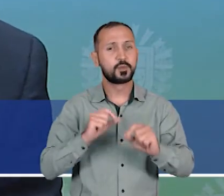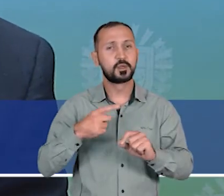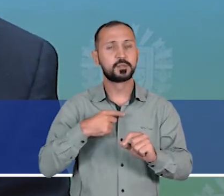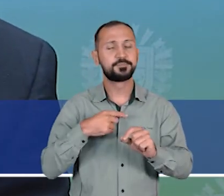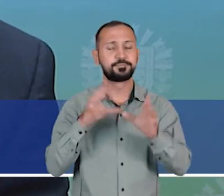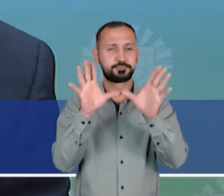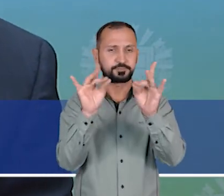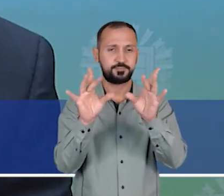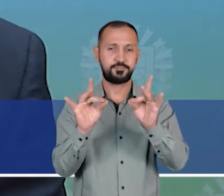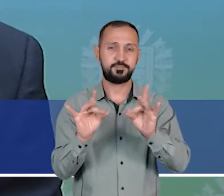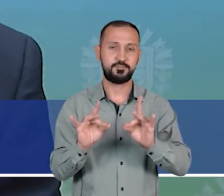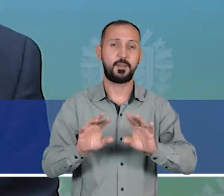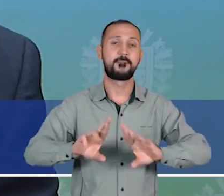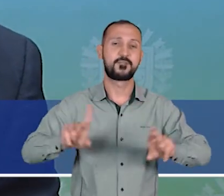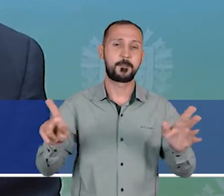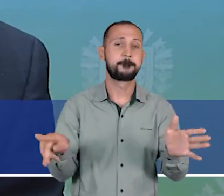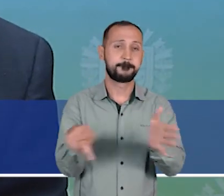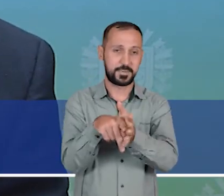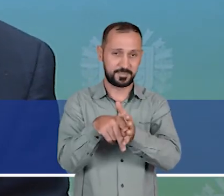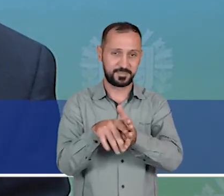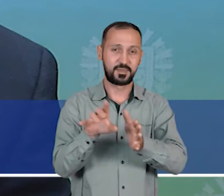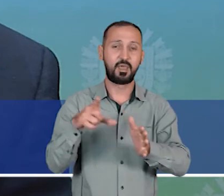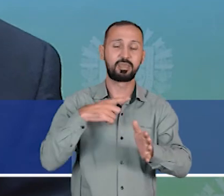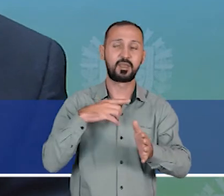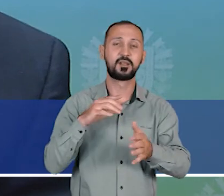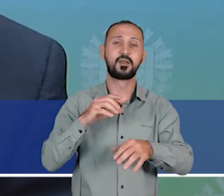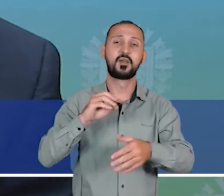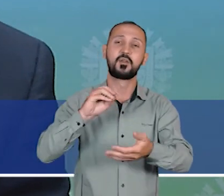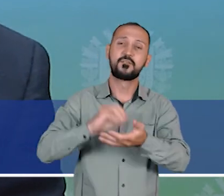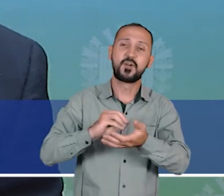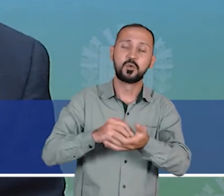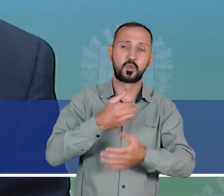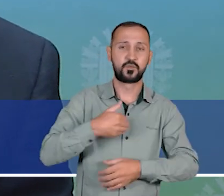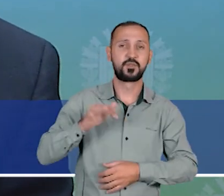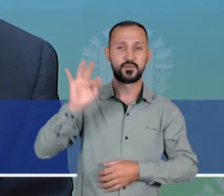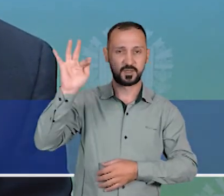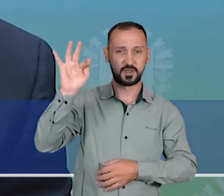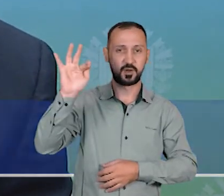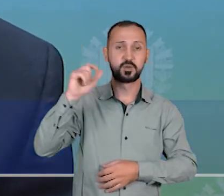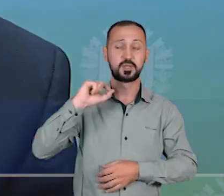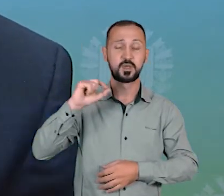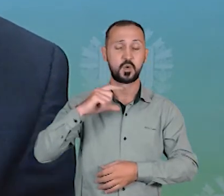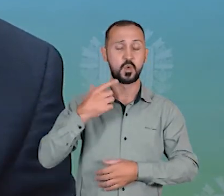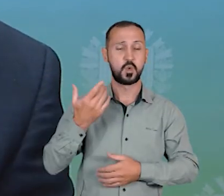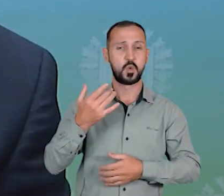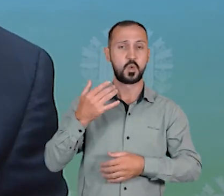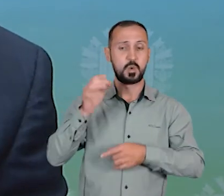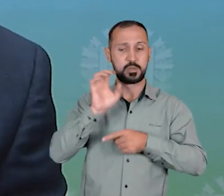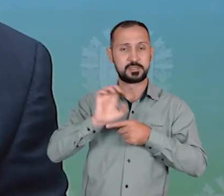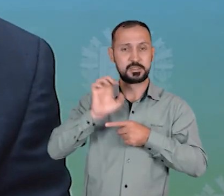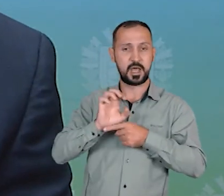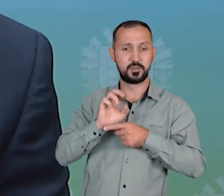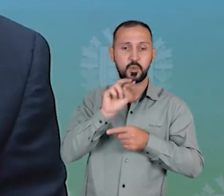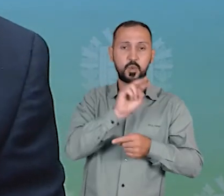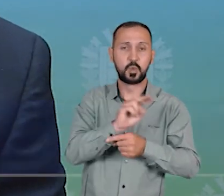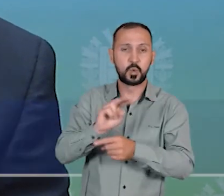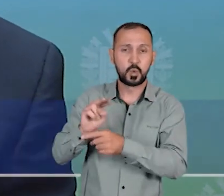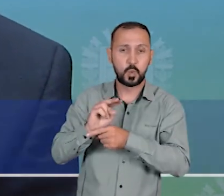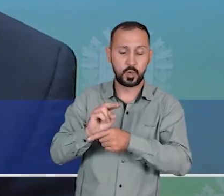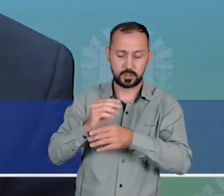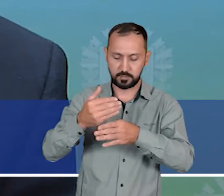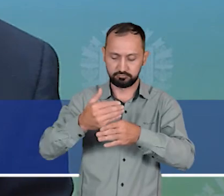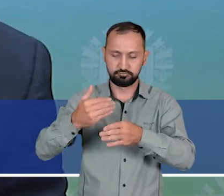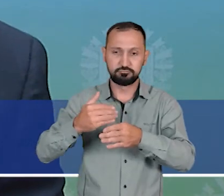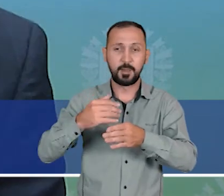ele tem especificidades e nós temos, na ausência do governo federal, a necessidade que o Estado ele cuide